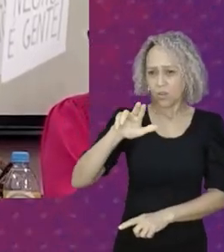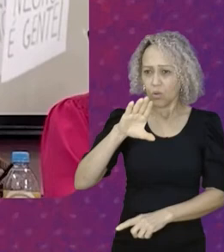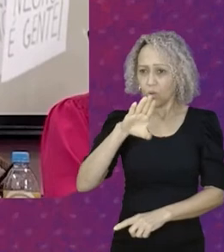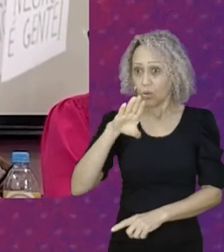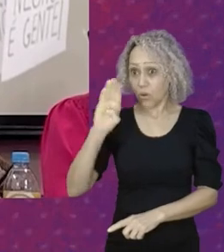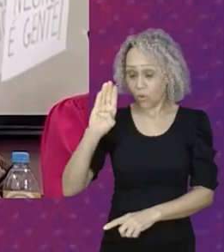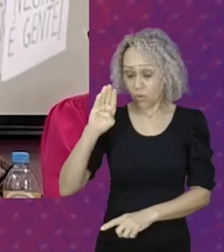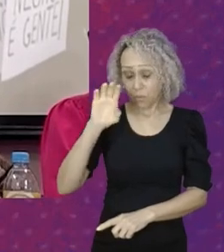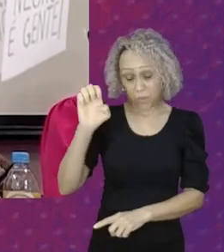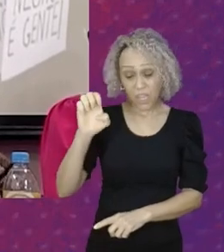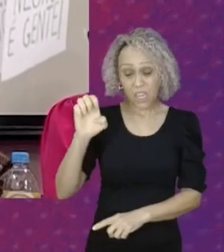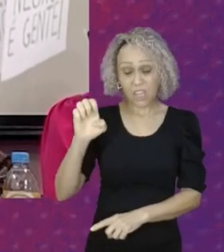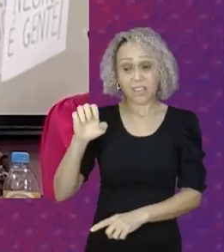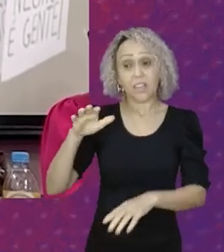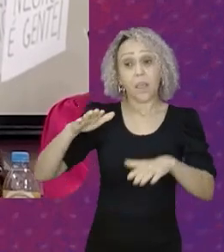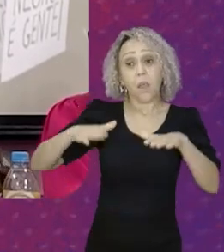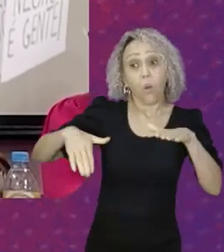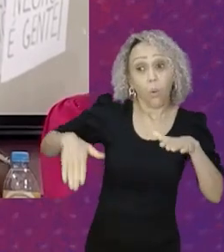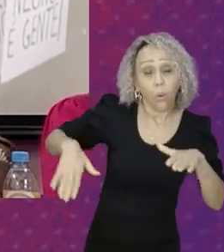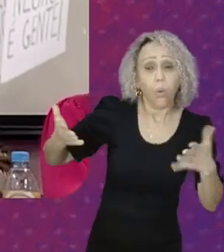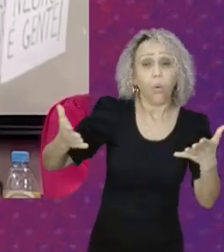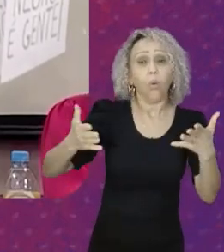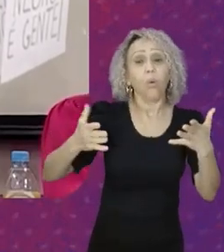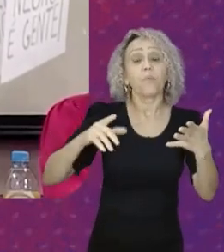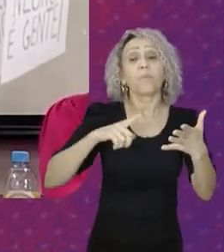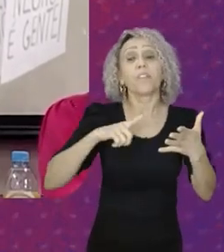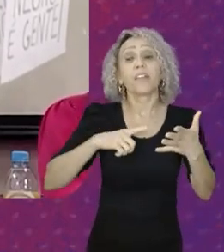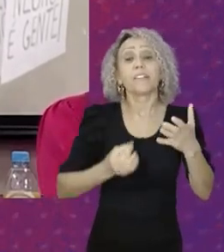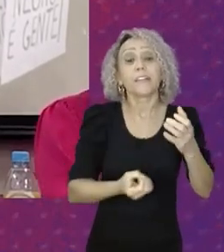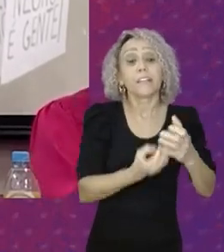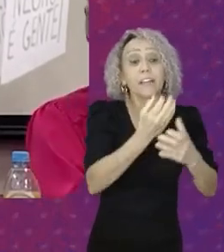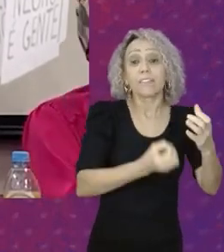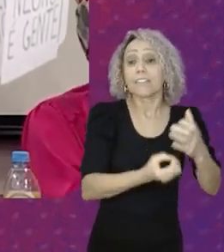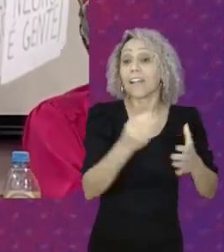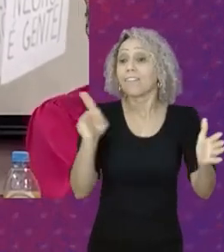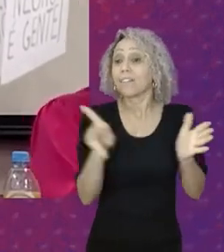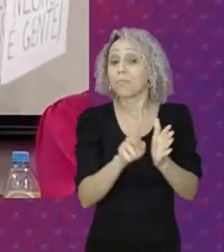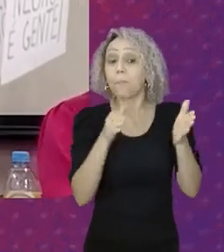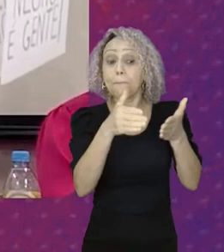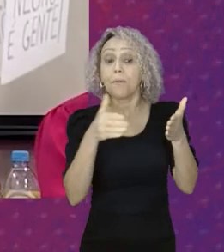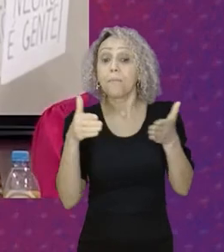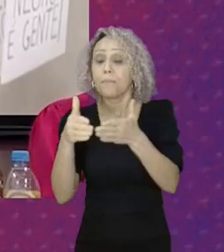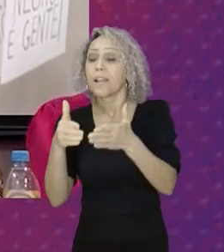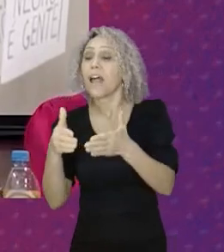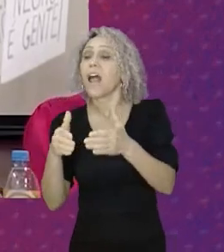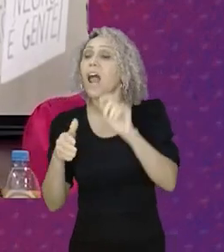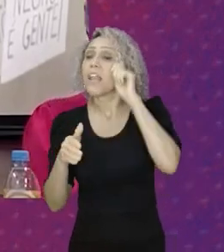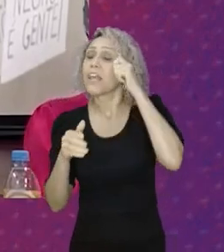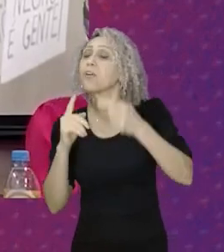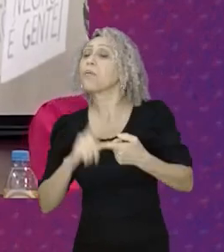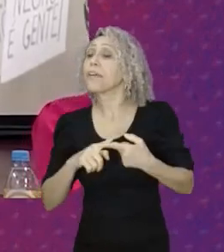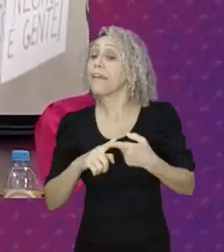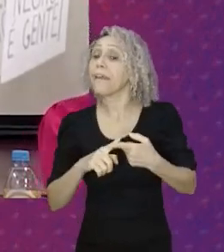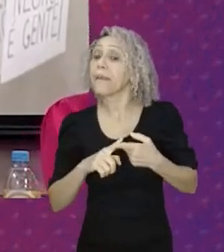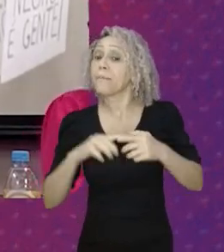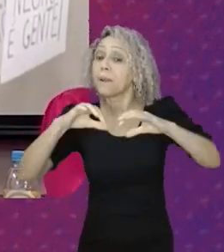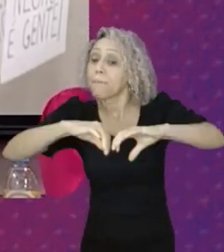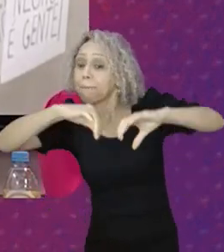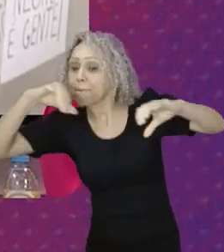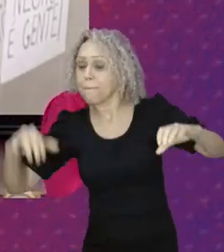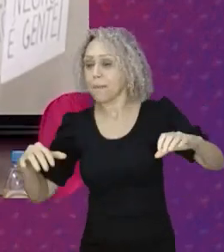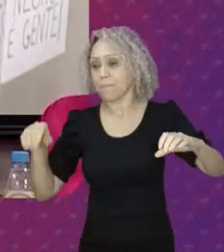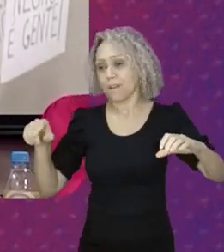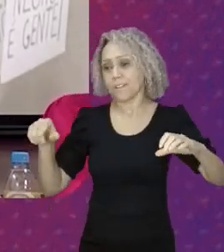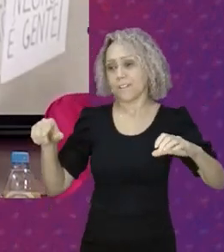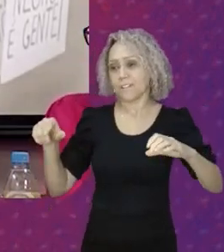brancas. Então, se criavam os clubes sociais negros, né? os encontros, eram as formas